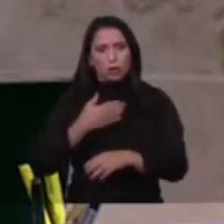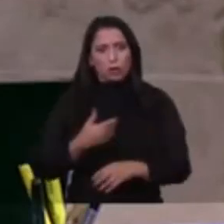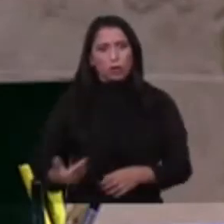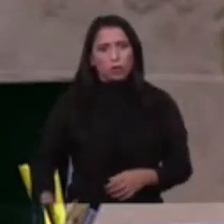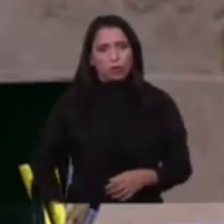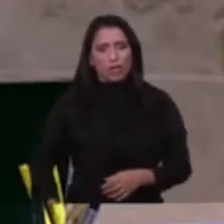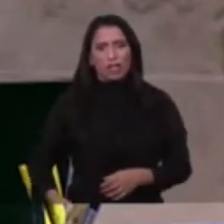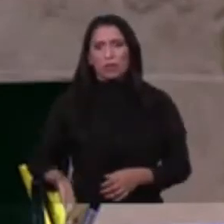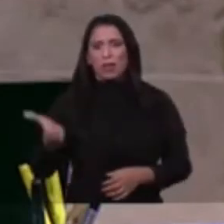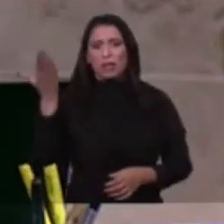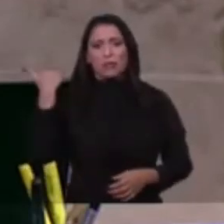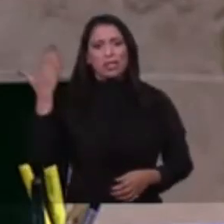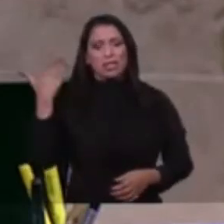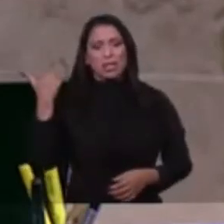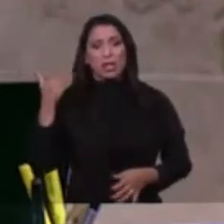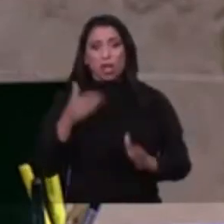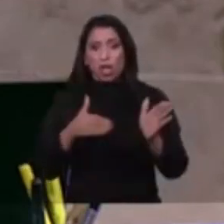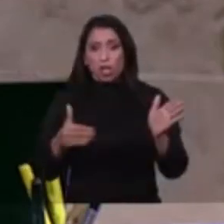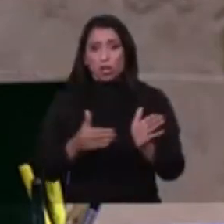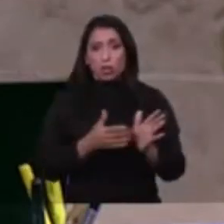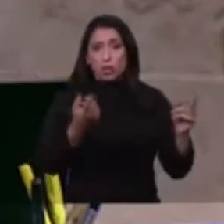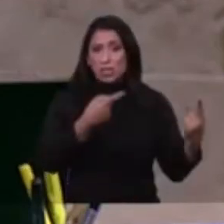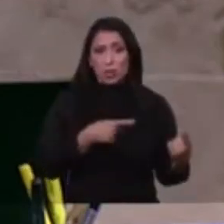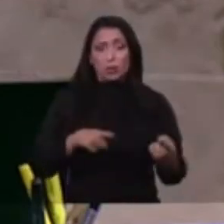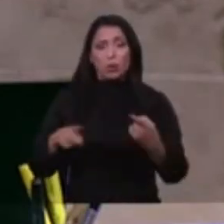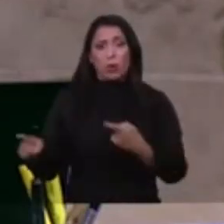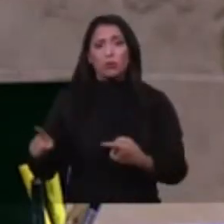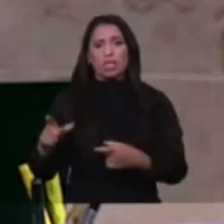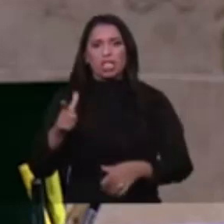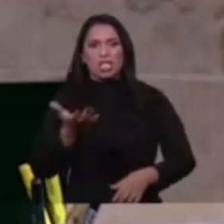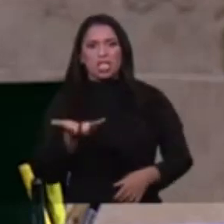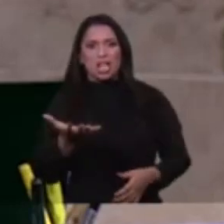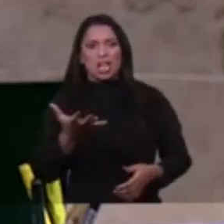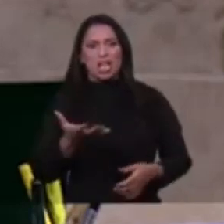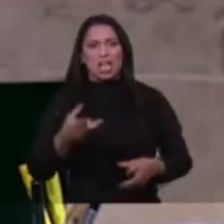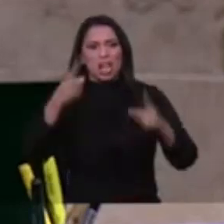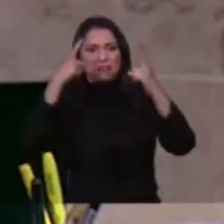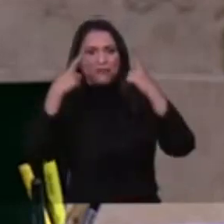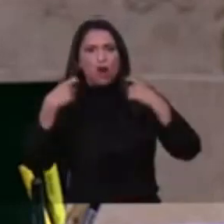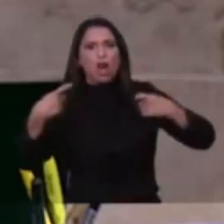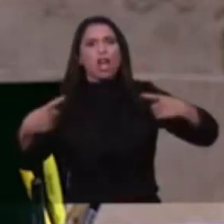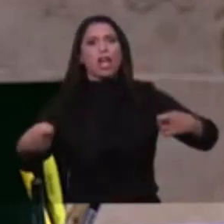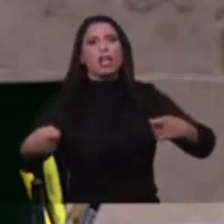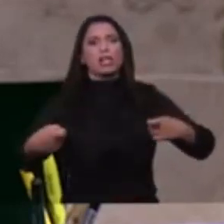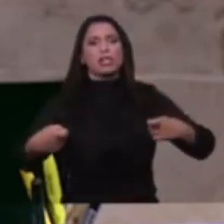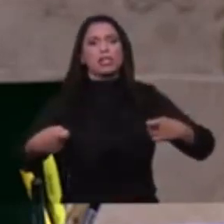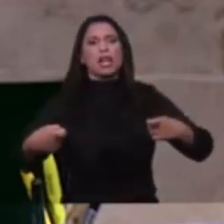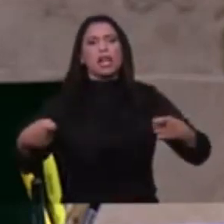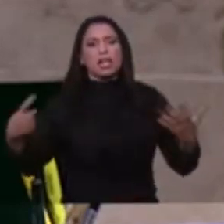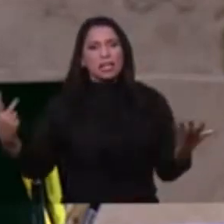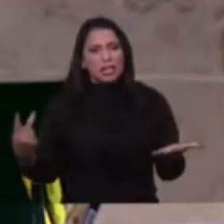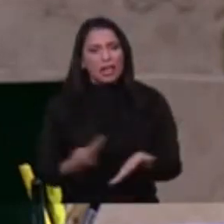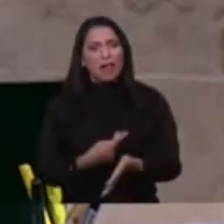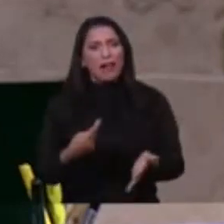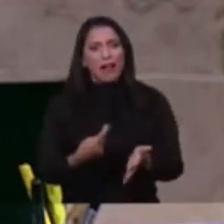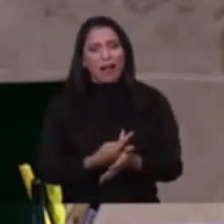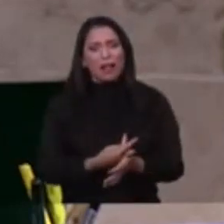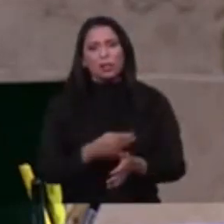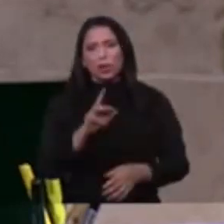se filiam a essa ideia espúria de conquistar o poder mediante violência e de forma alheia às